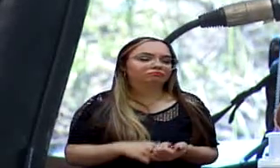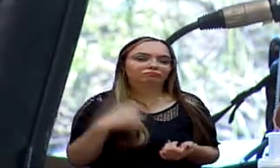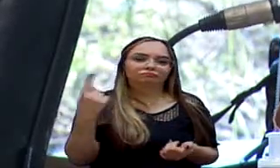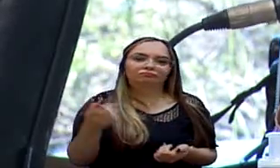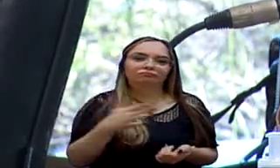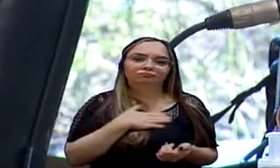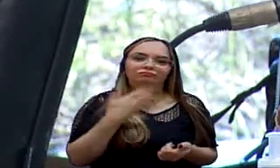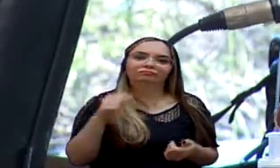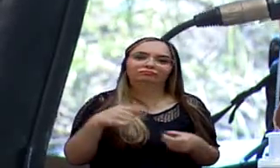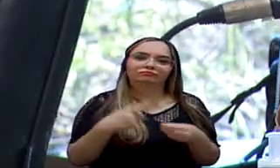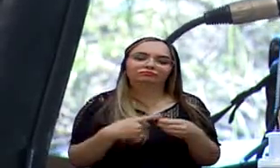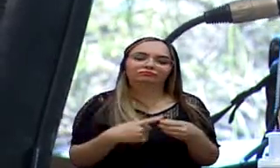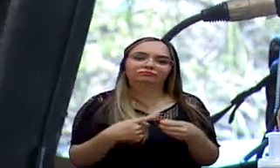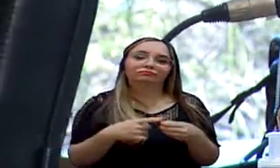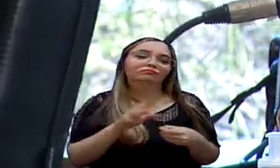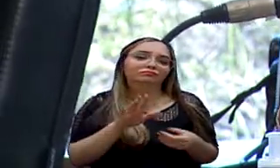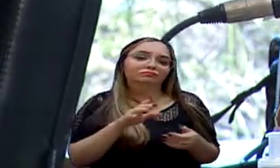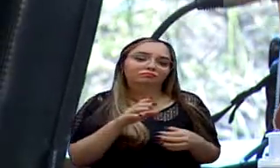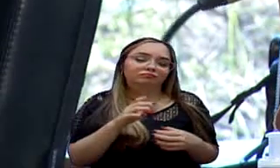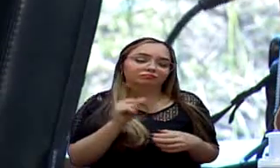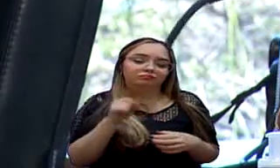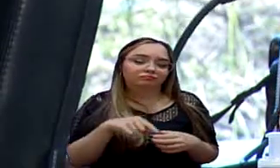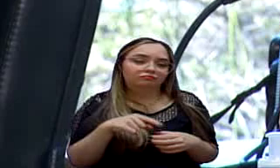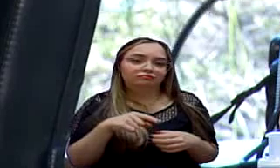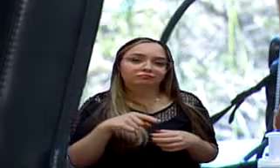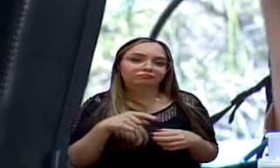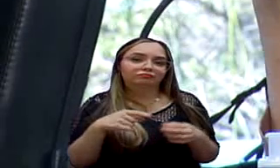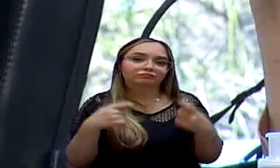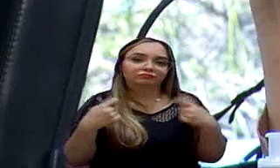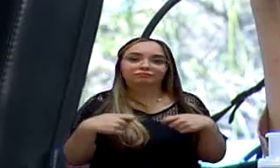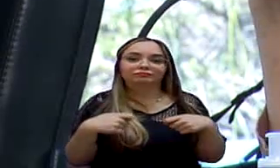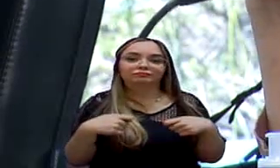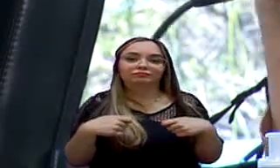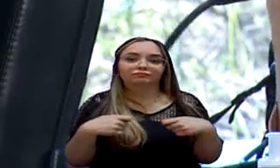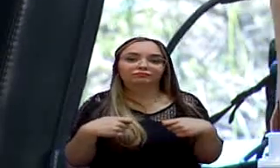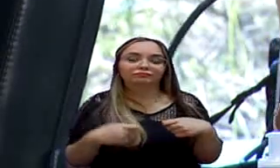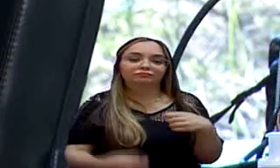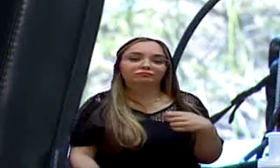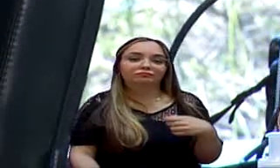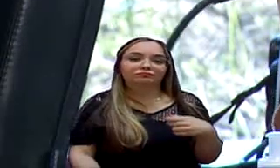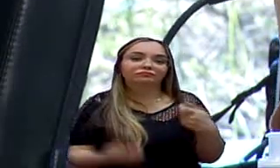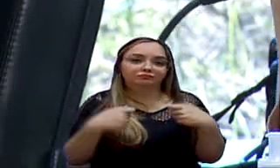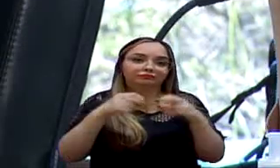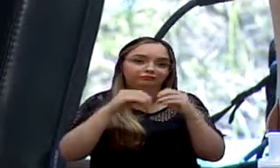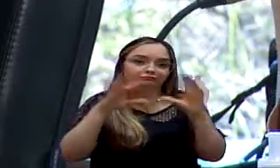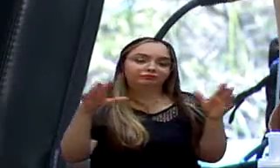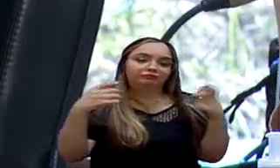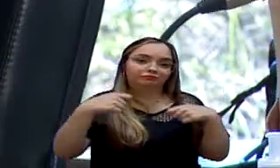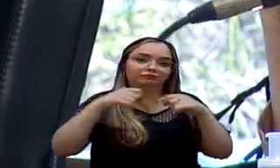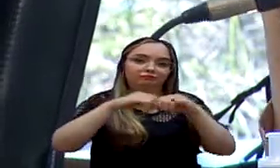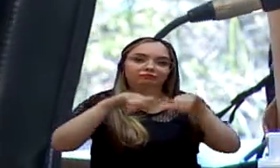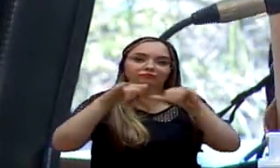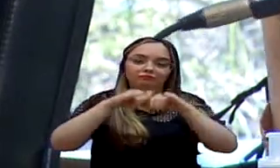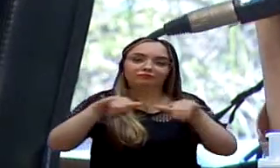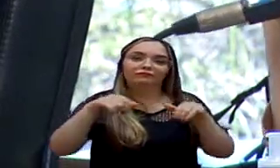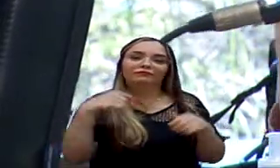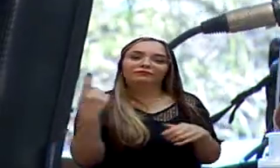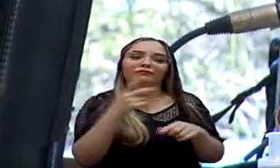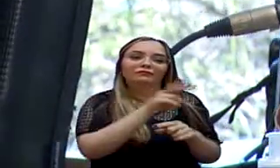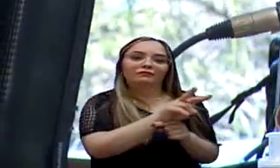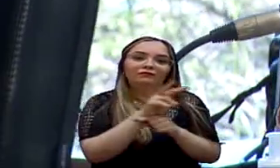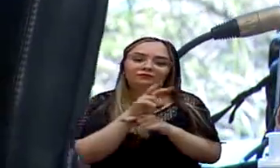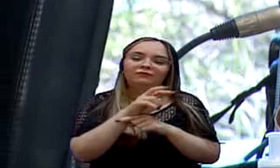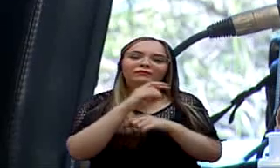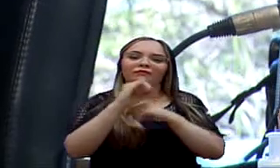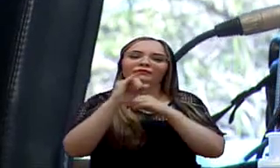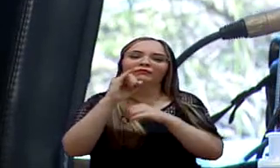um susto para cidade mas são questões a serem serem divulgadas né temos os empréstimos